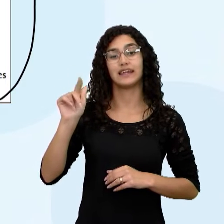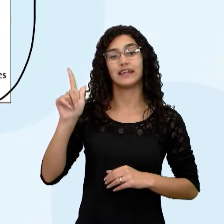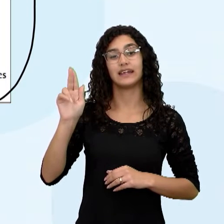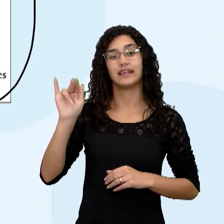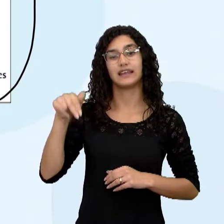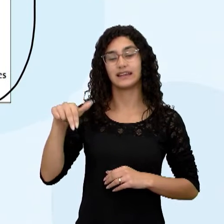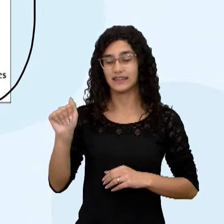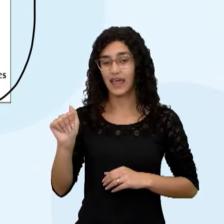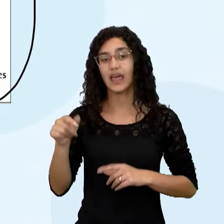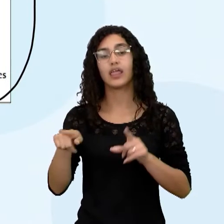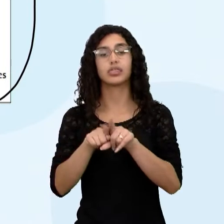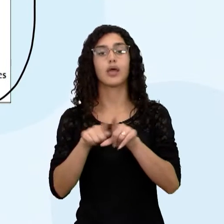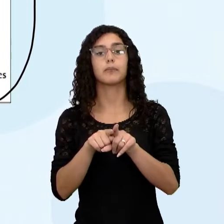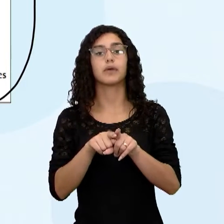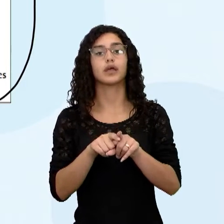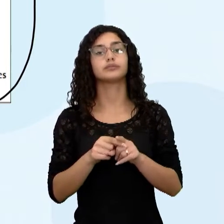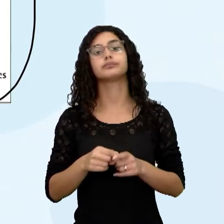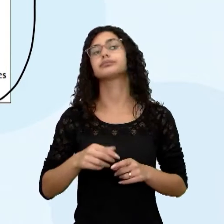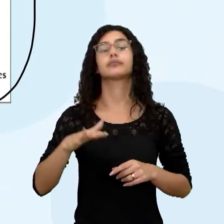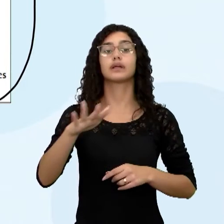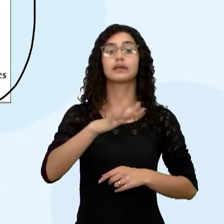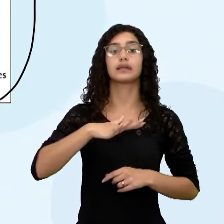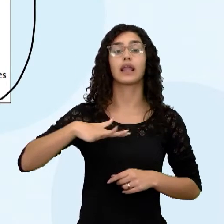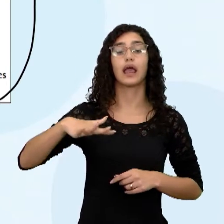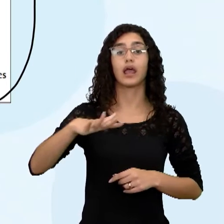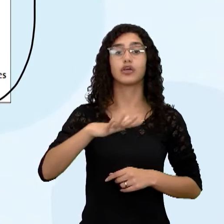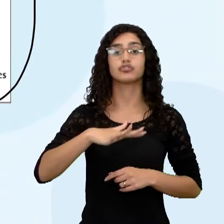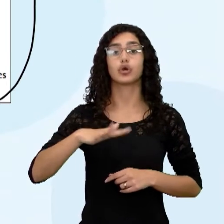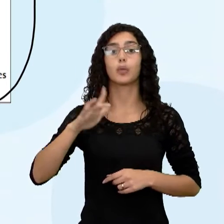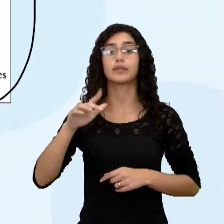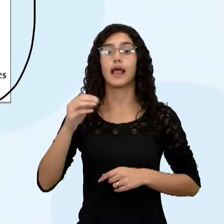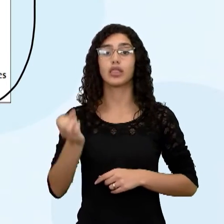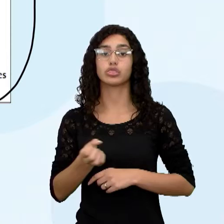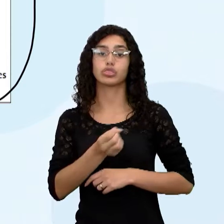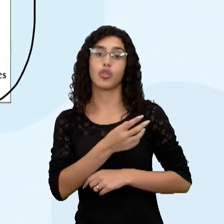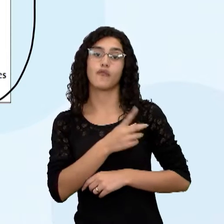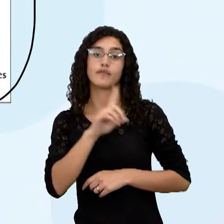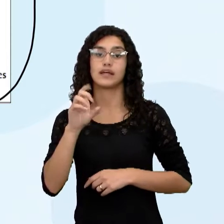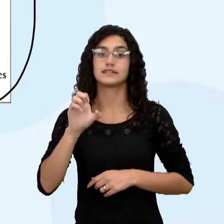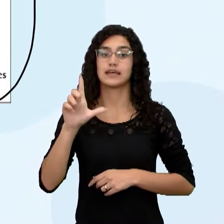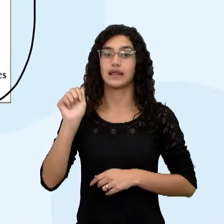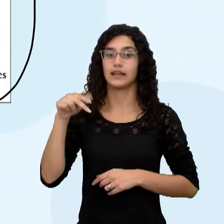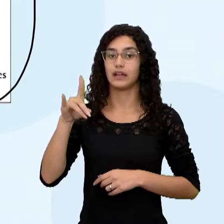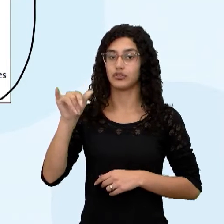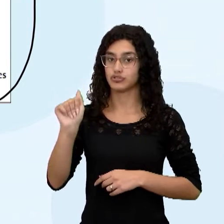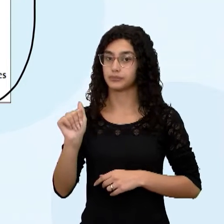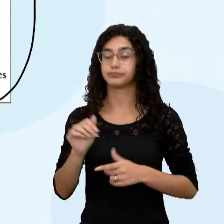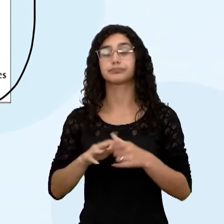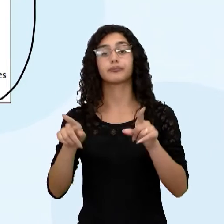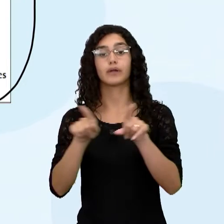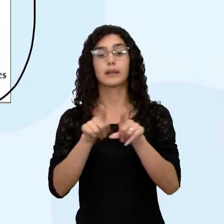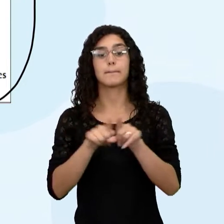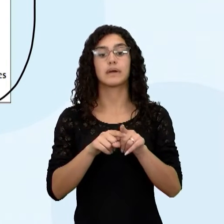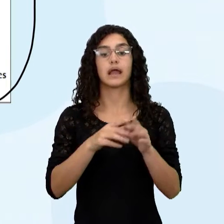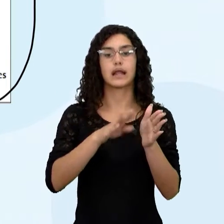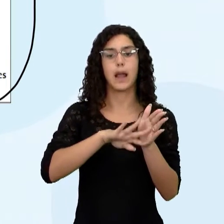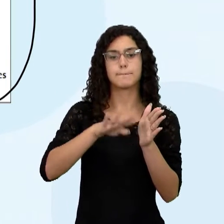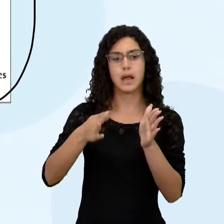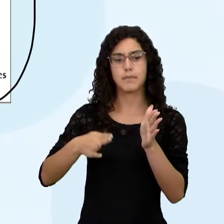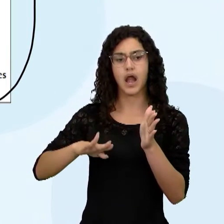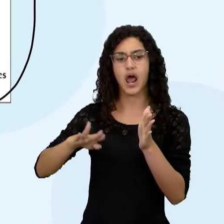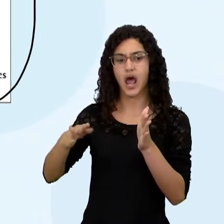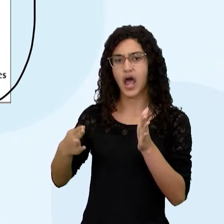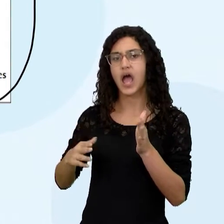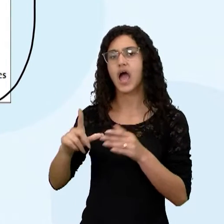lá aqui ó, os Alpes, né, na região da Nova Zelândia. E aqui na região litorânea,